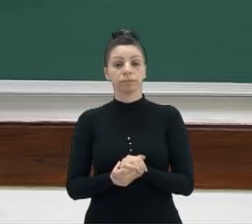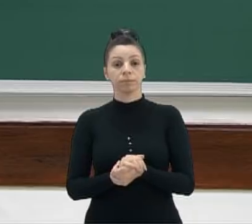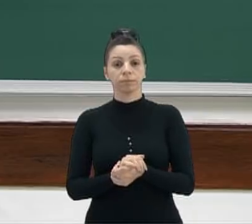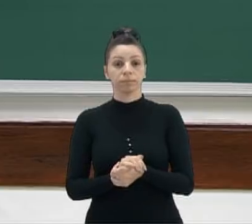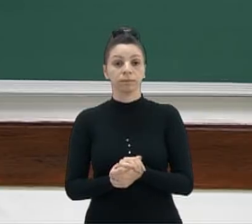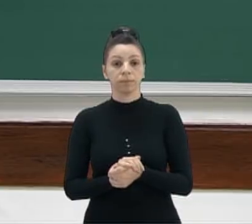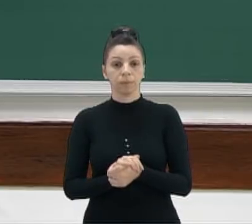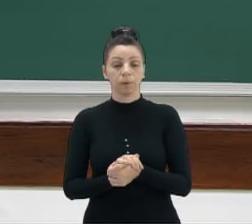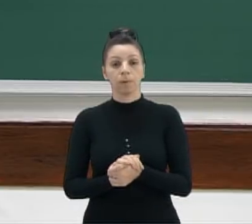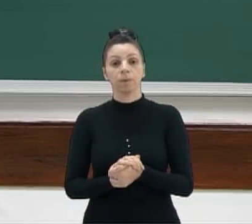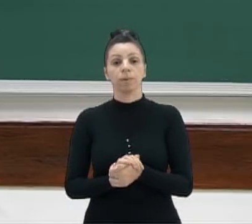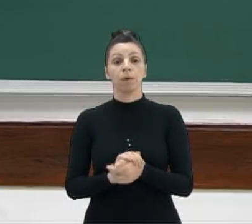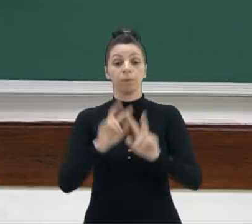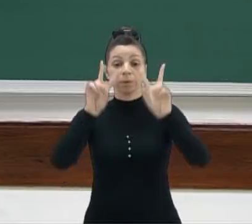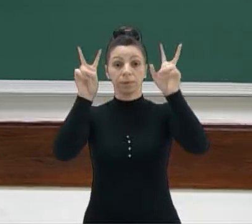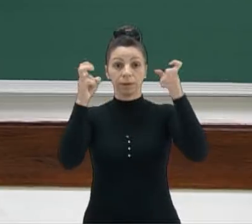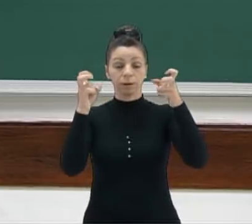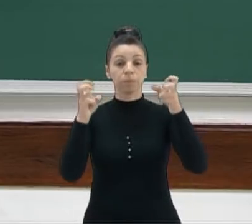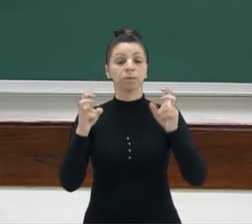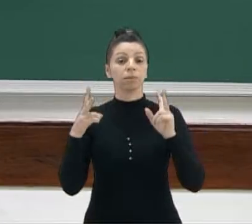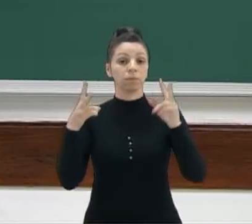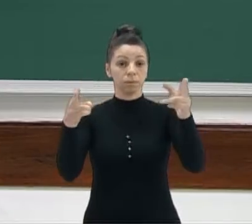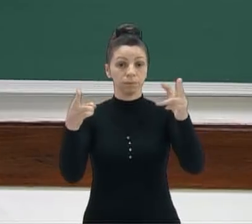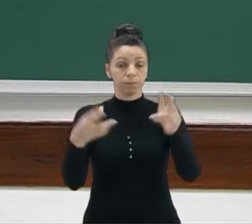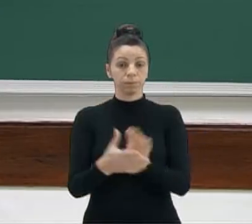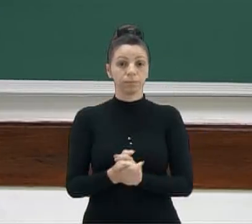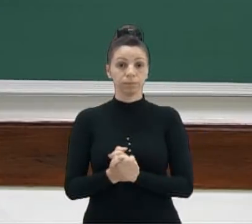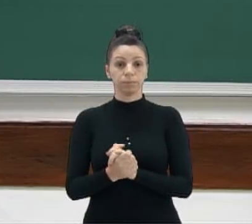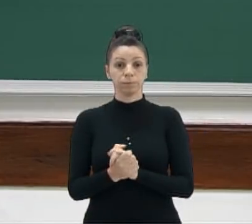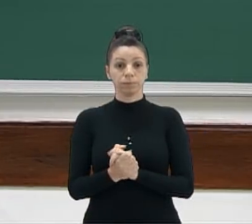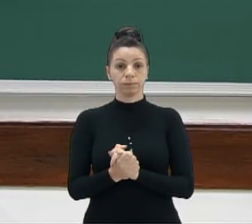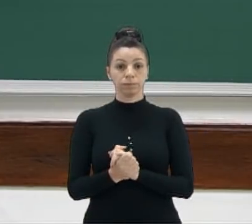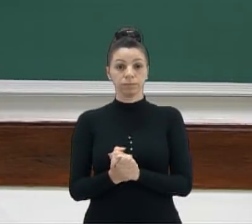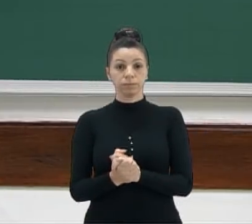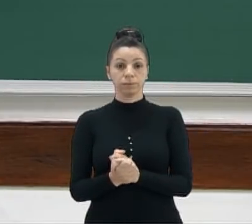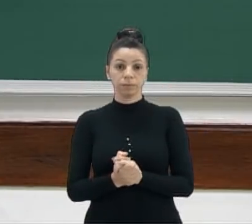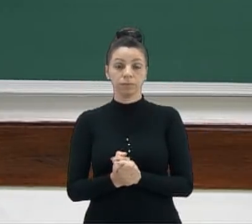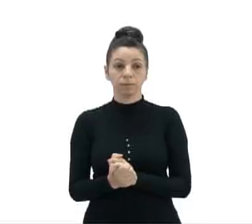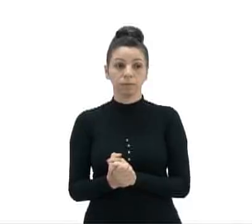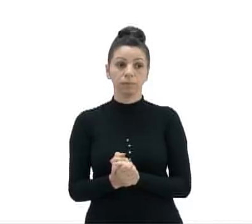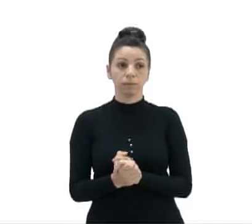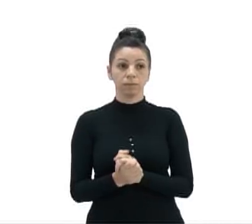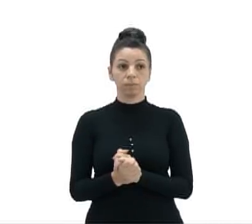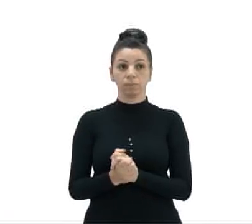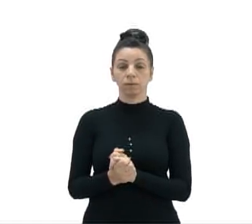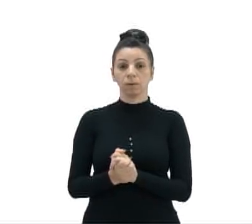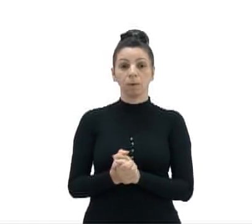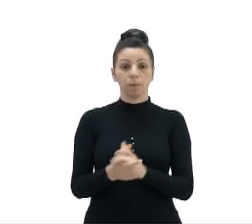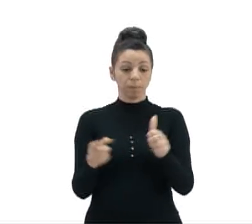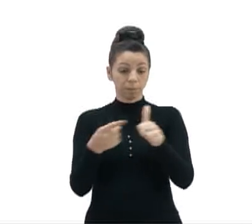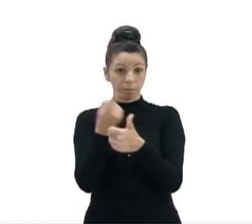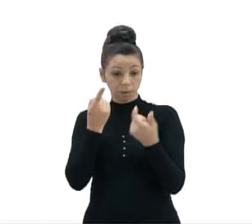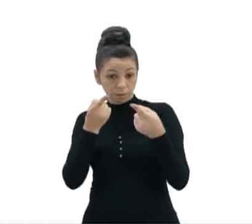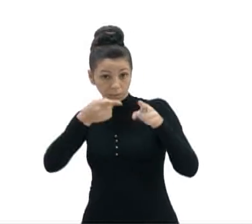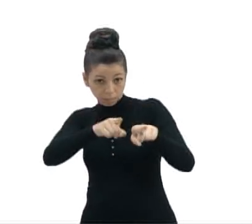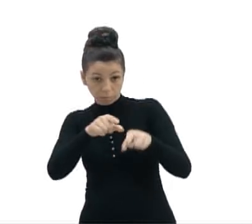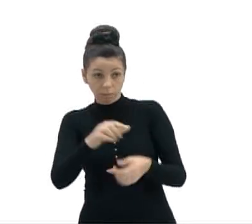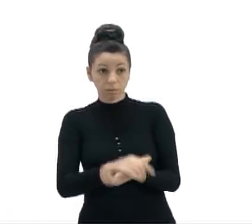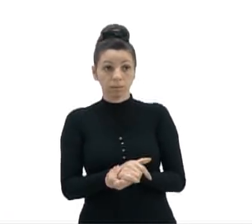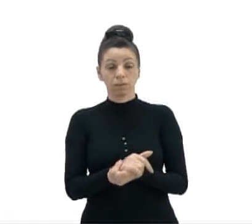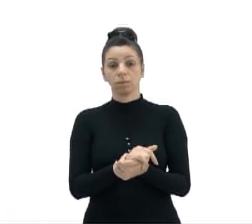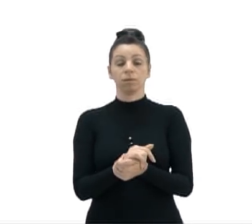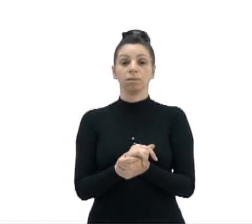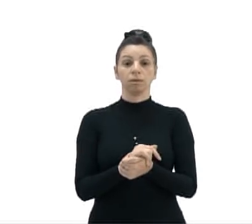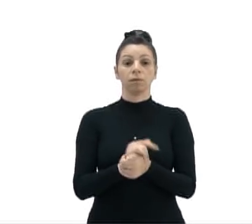termos semelhantes. Mas vamos continuar mais um pouquinho. Olha lá. Primeiro desafio. Entre os